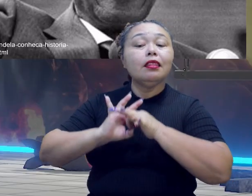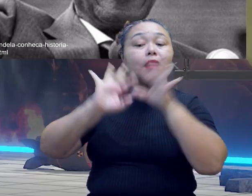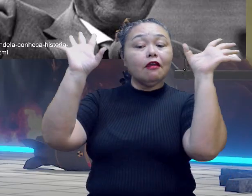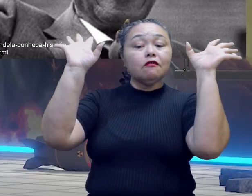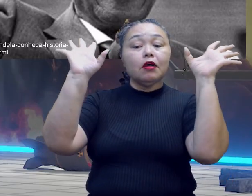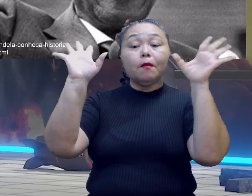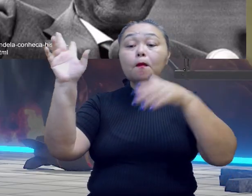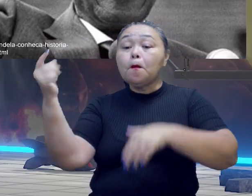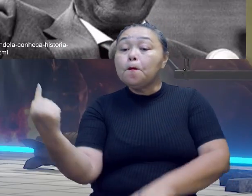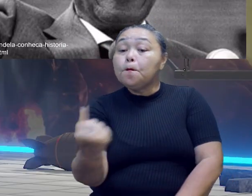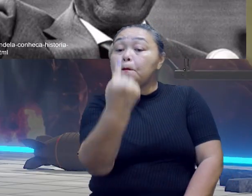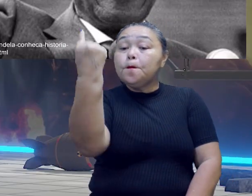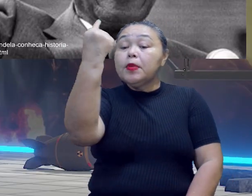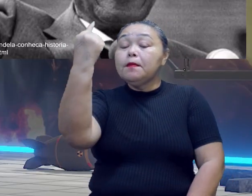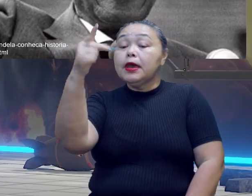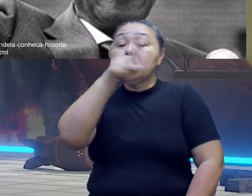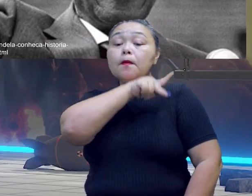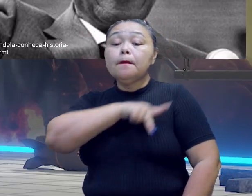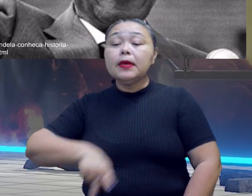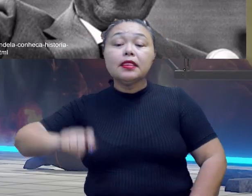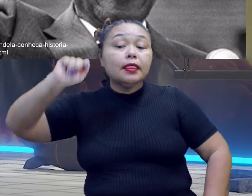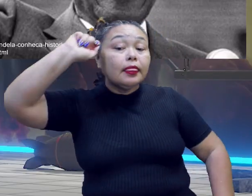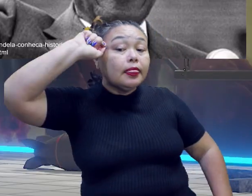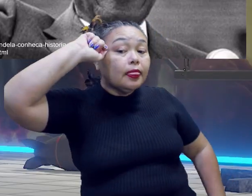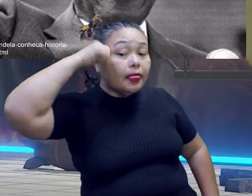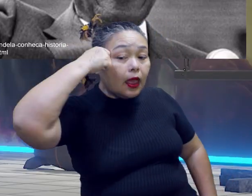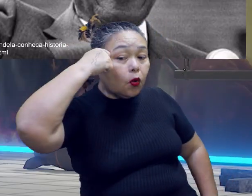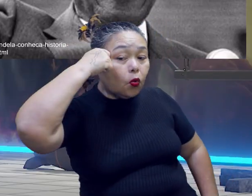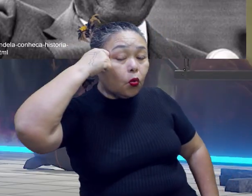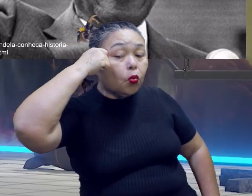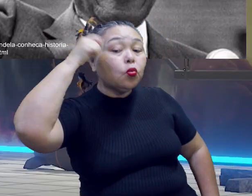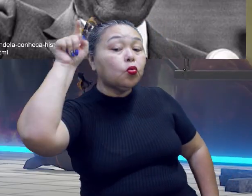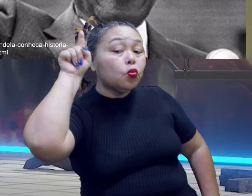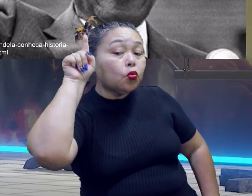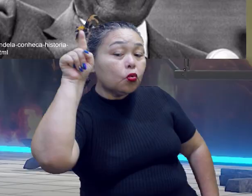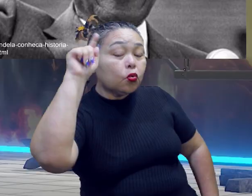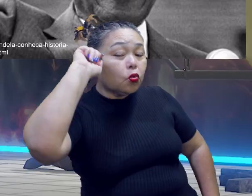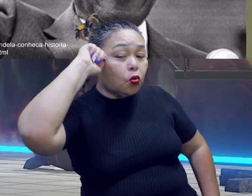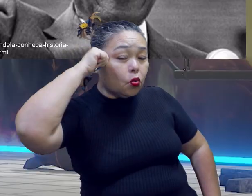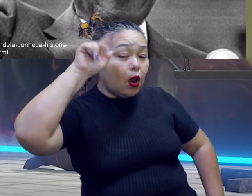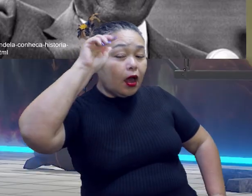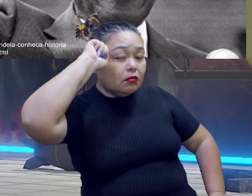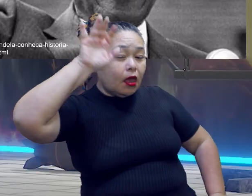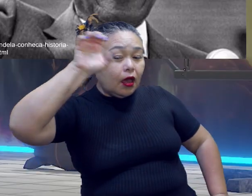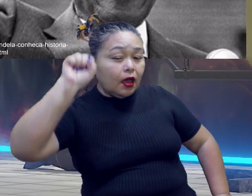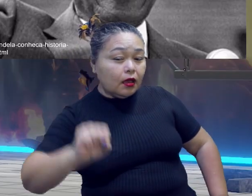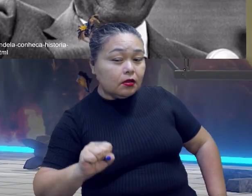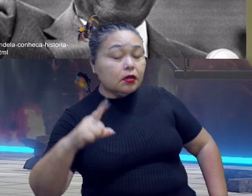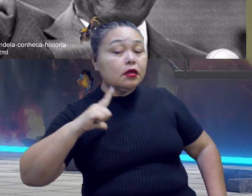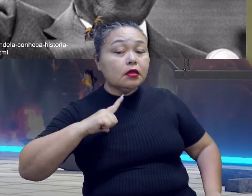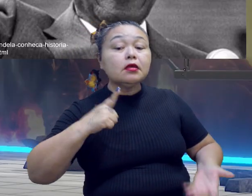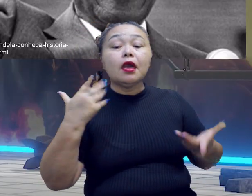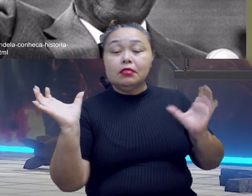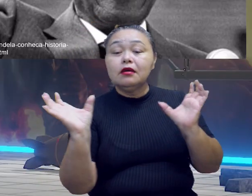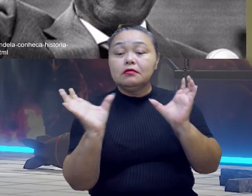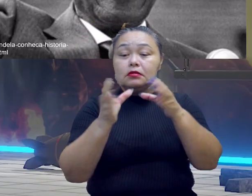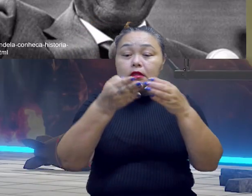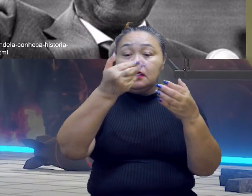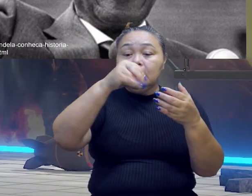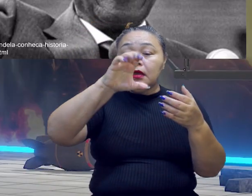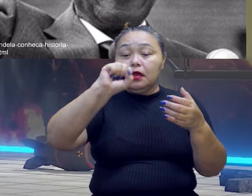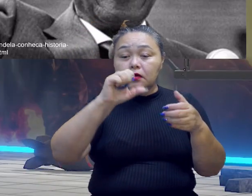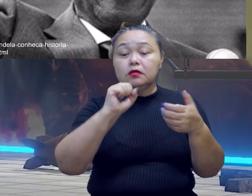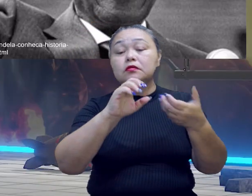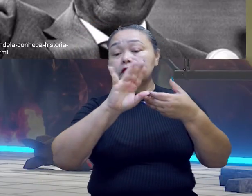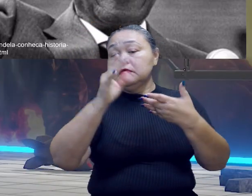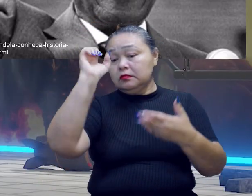presidente negro da África do Sul. South África, hoje grande potência que faz parte dos BRICS, né?